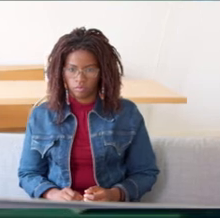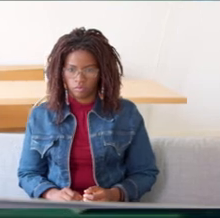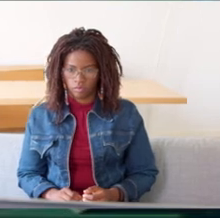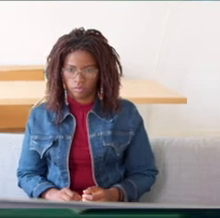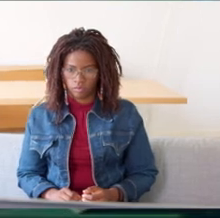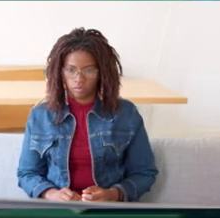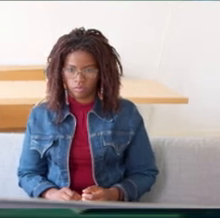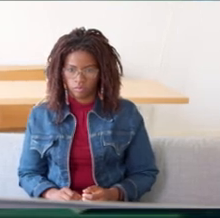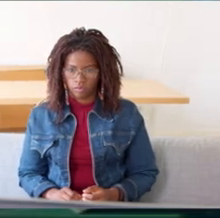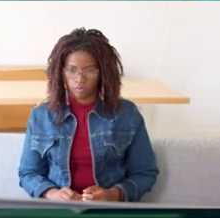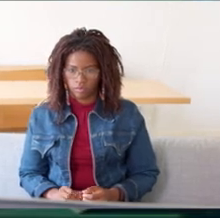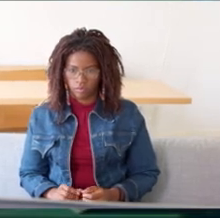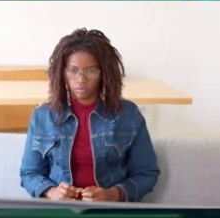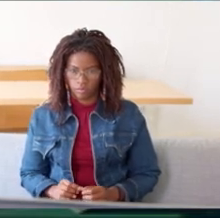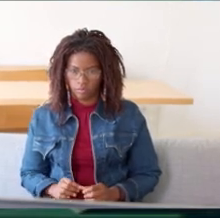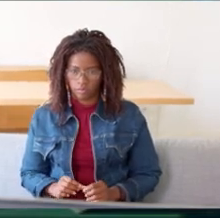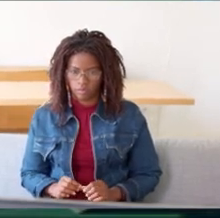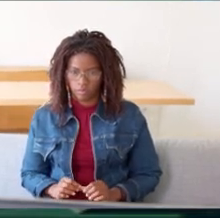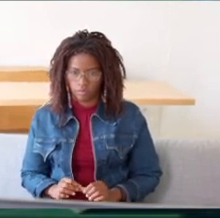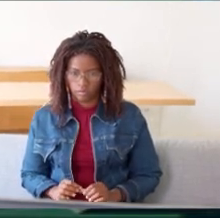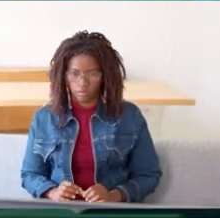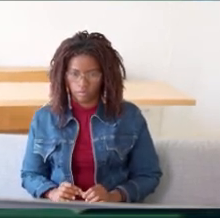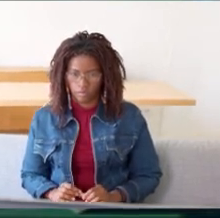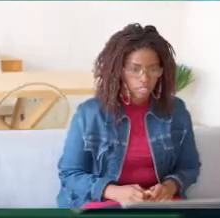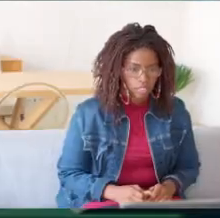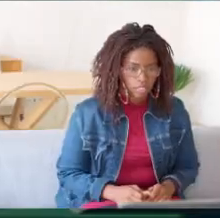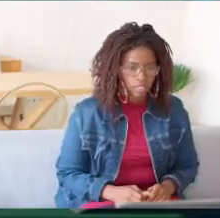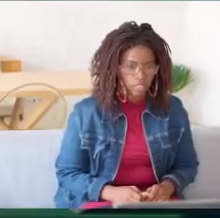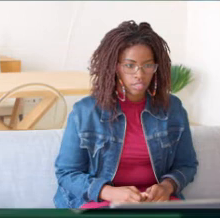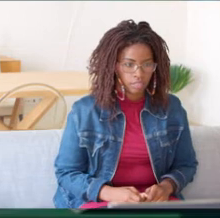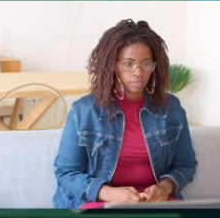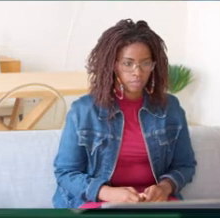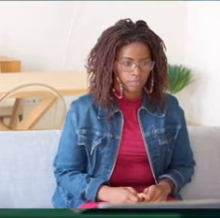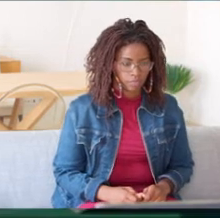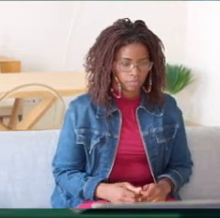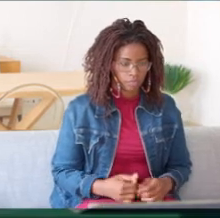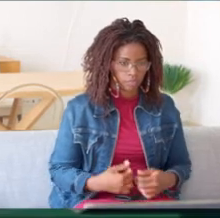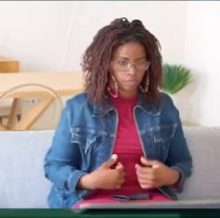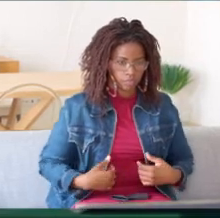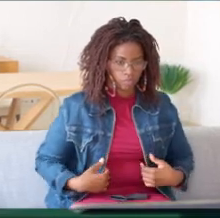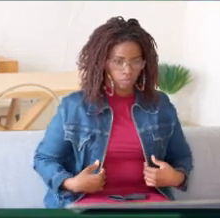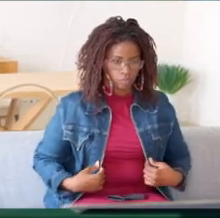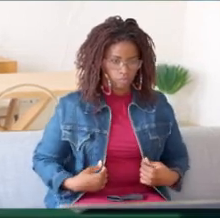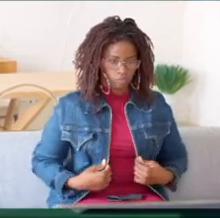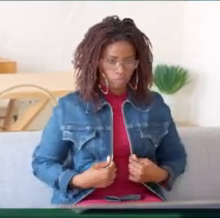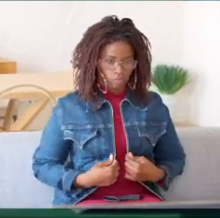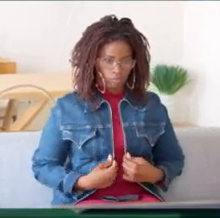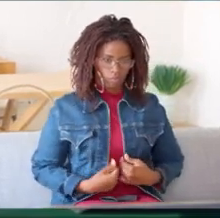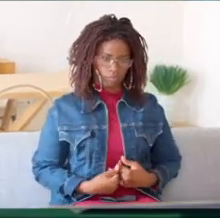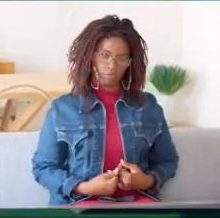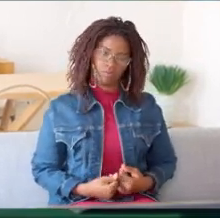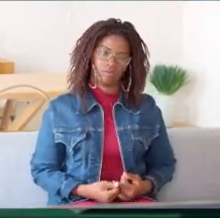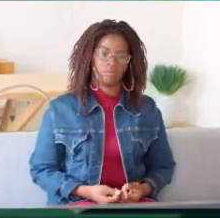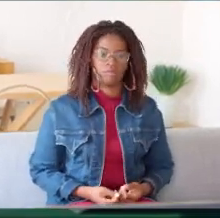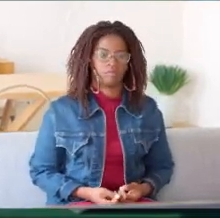no âmbito doméstico Ok é impressionante wikiloc que é tão elogiado merecidamente elogiado primeira temporada dele perdeu o sinal do